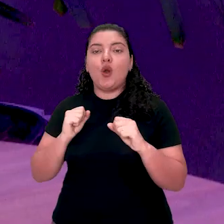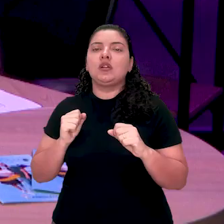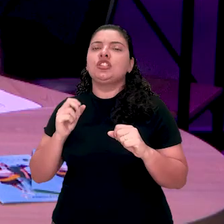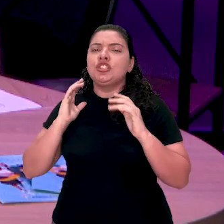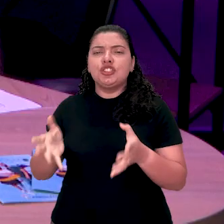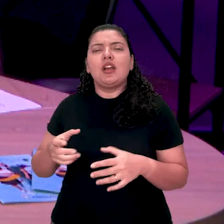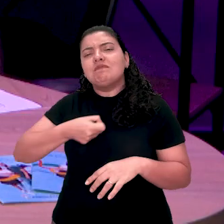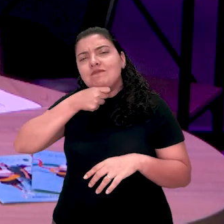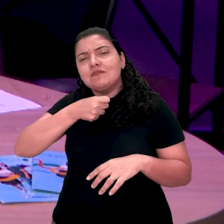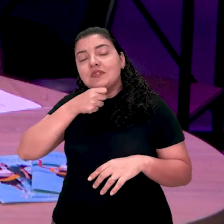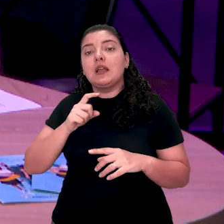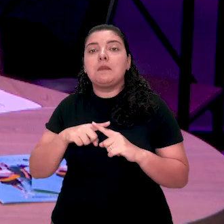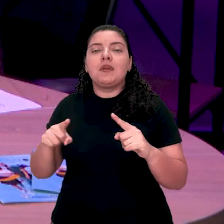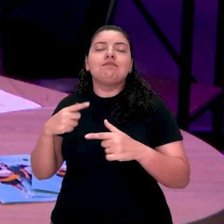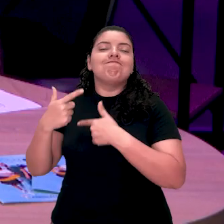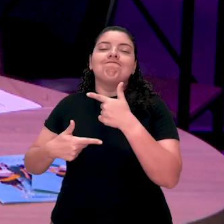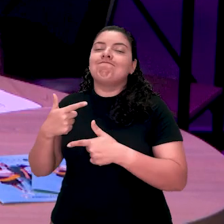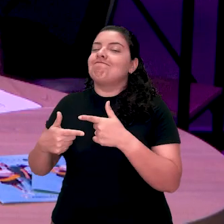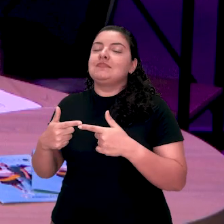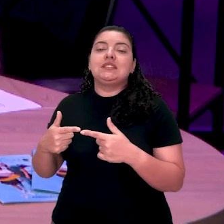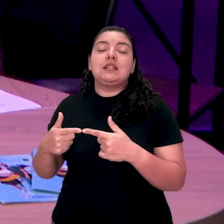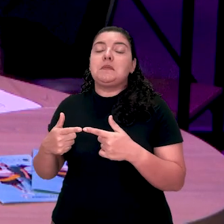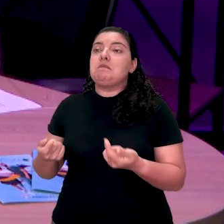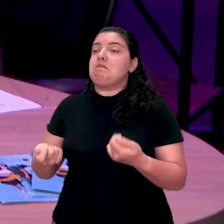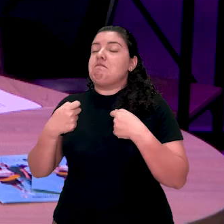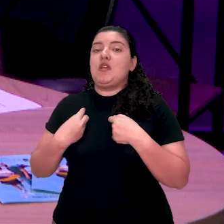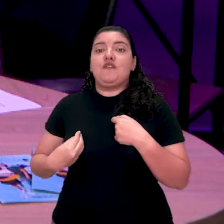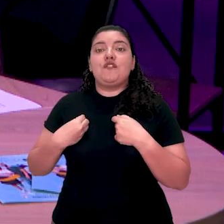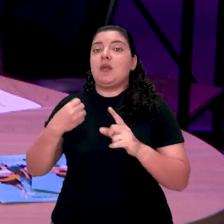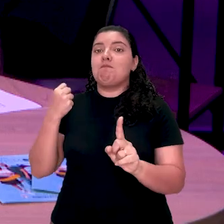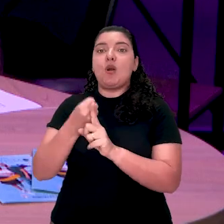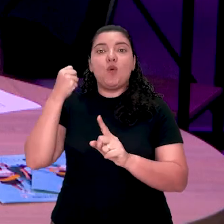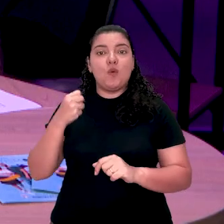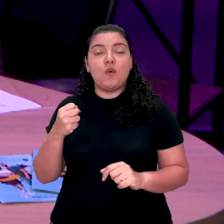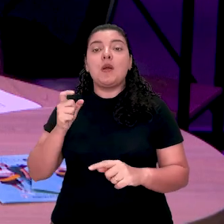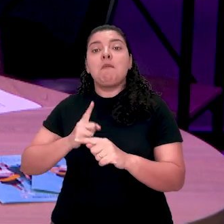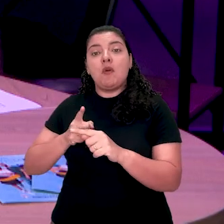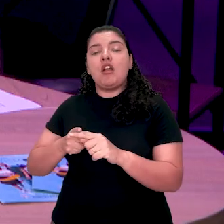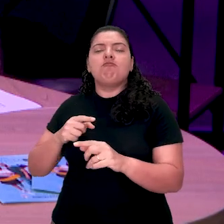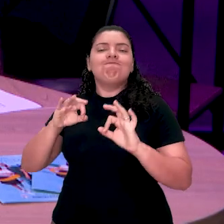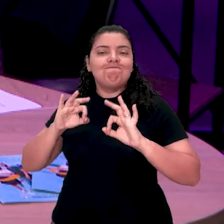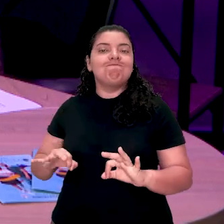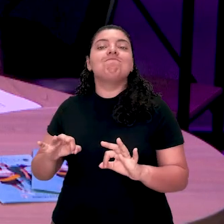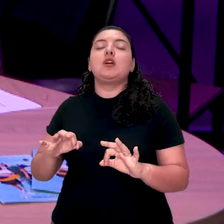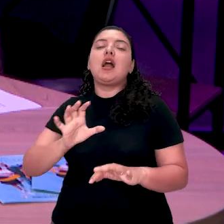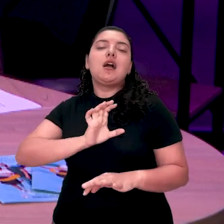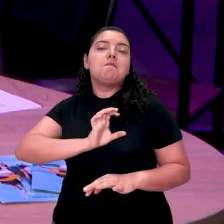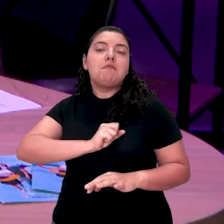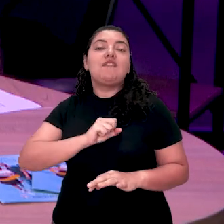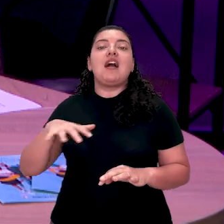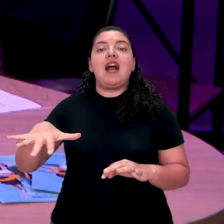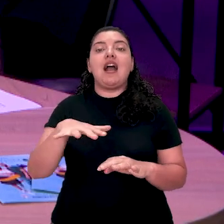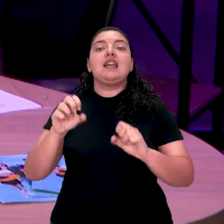bem avançada. Mas foi um trabalho, assim, foi um divisor de águas. Porque ali eu confirmei toda a paixão que eu